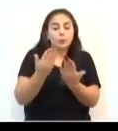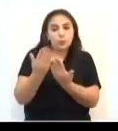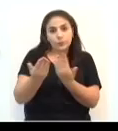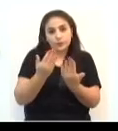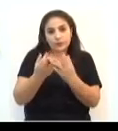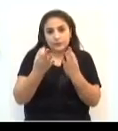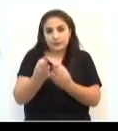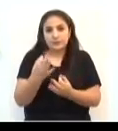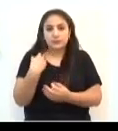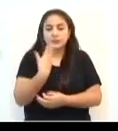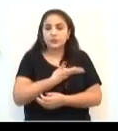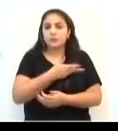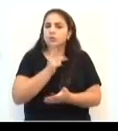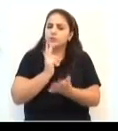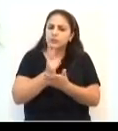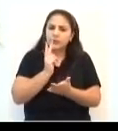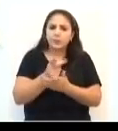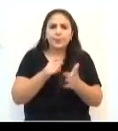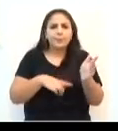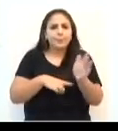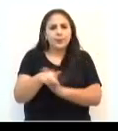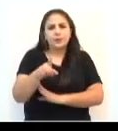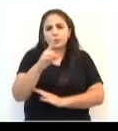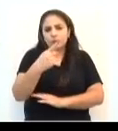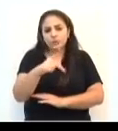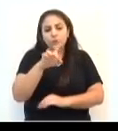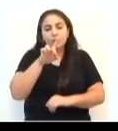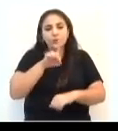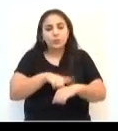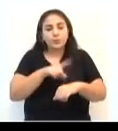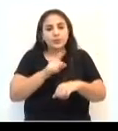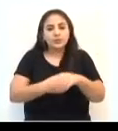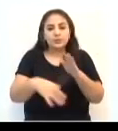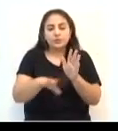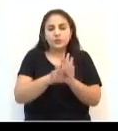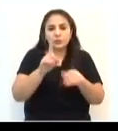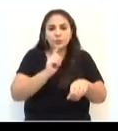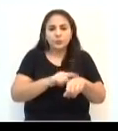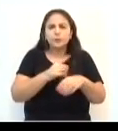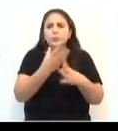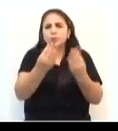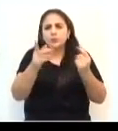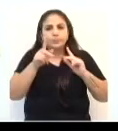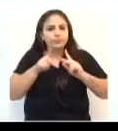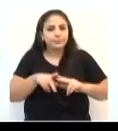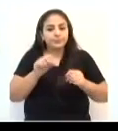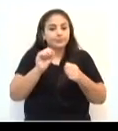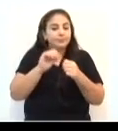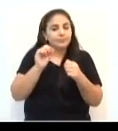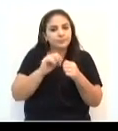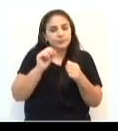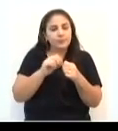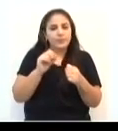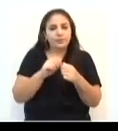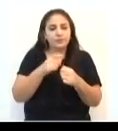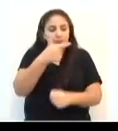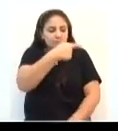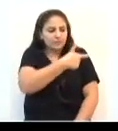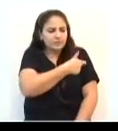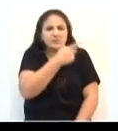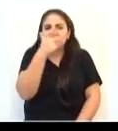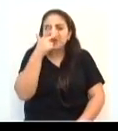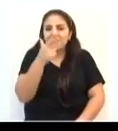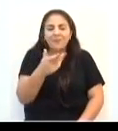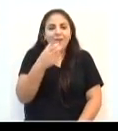frequente que a gente sempre questiona o senhor quando chega este momento é que muita gente faz a vacina e mesmo assim ainda fica